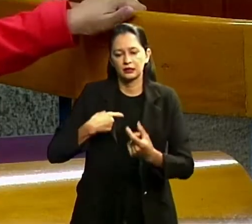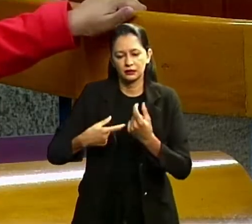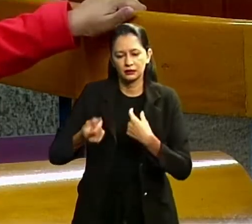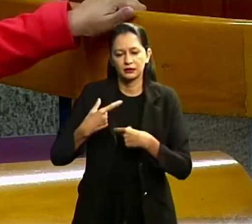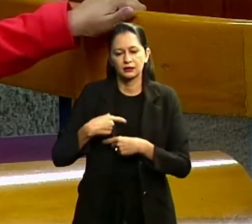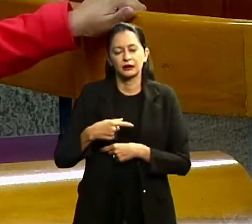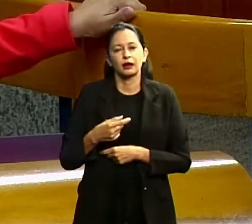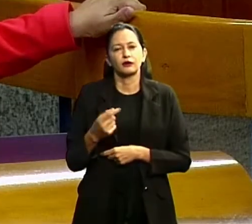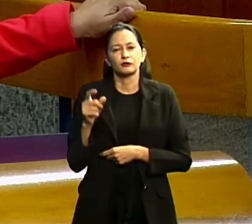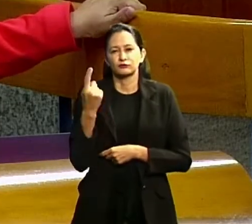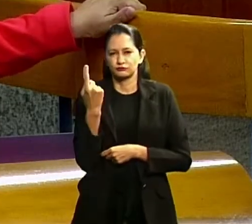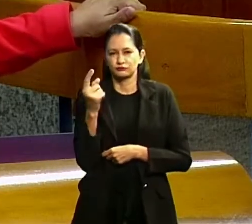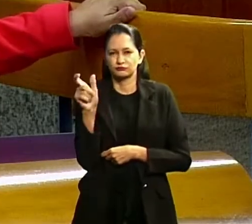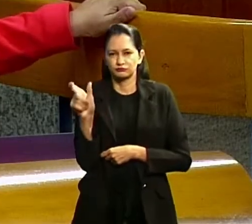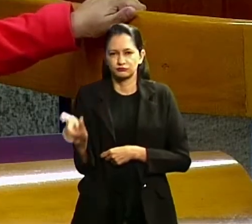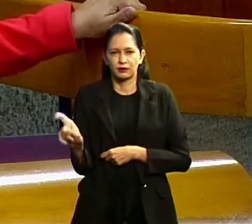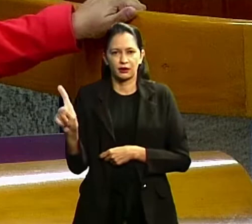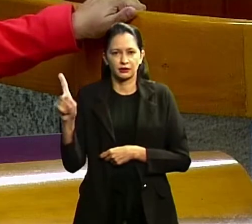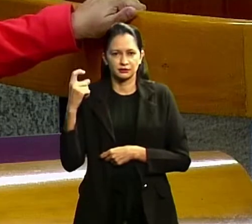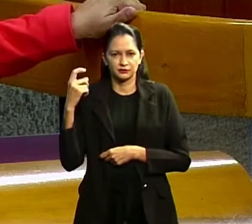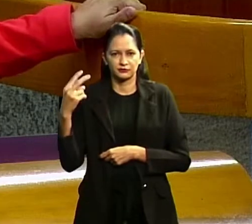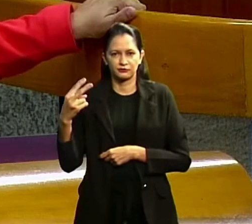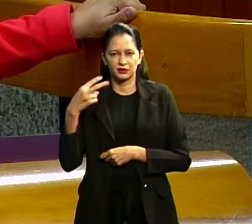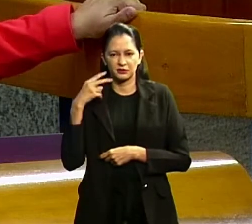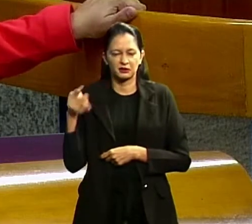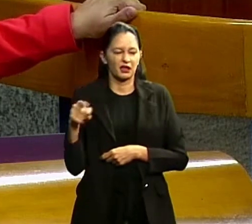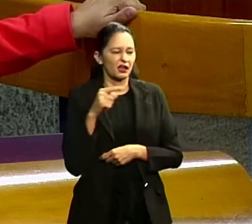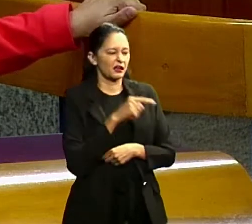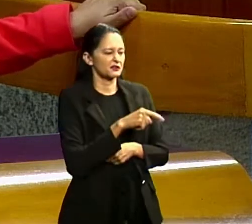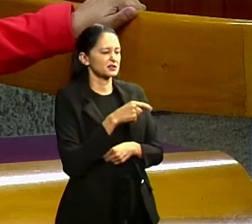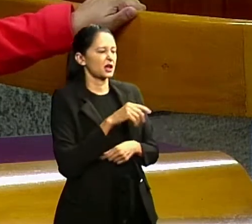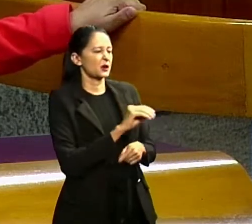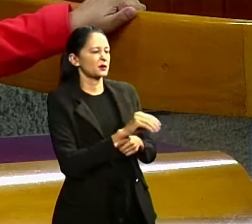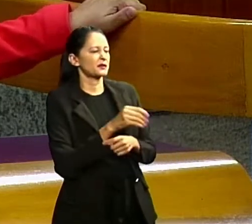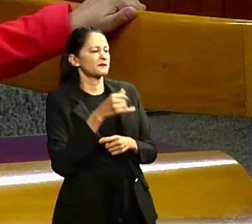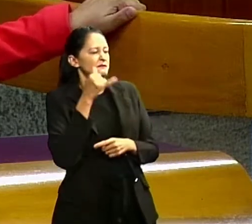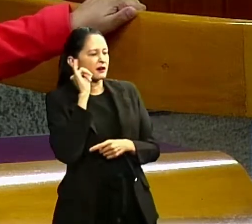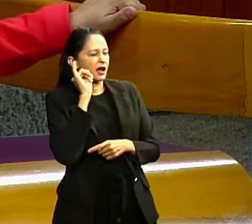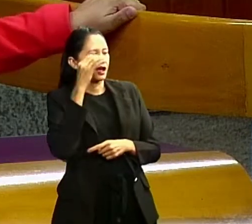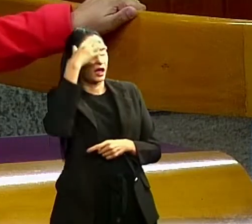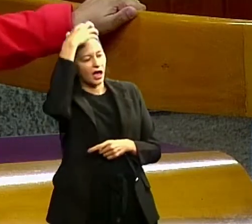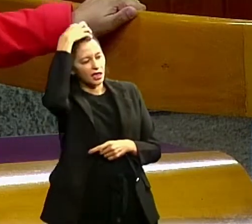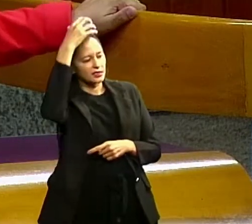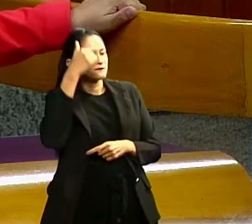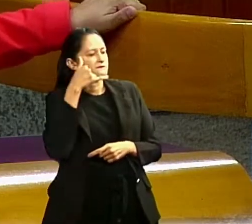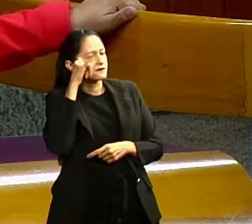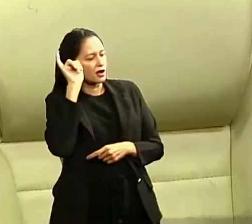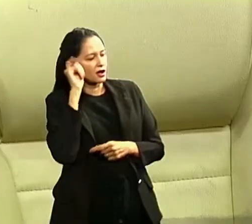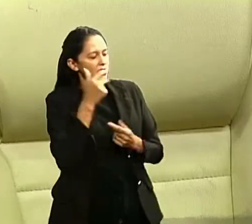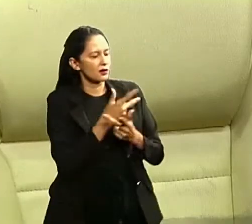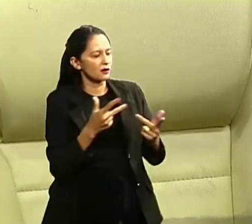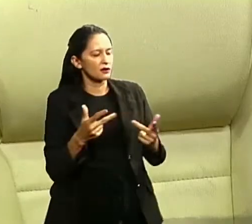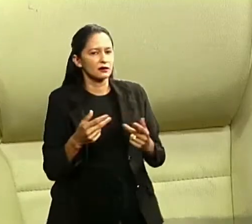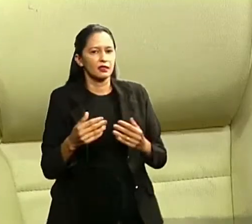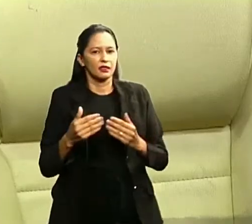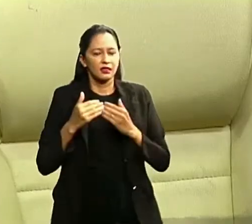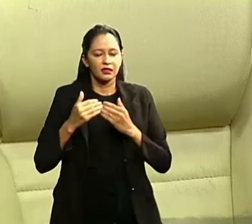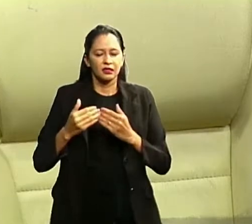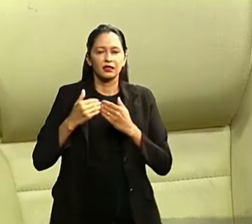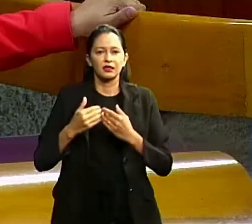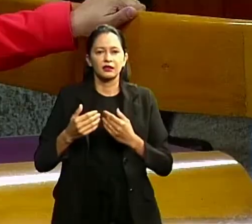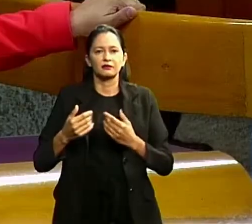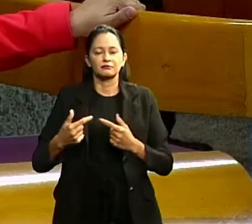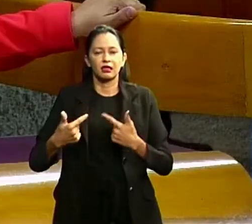Inclusive pelo ex-vereador da casa, que me subestimou, disse que eu era a rainha das vaquinhas, e eu adoro vaca. E eu caladinha, eu